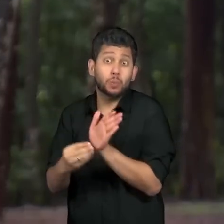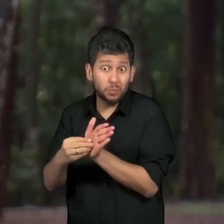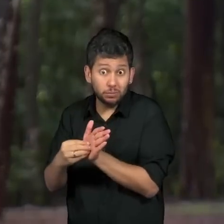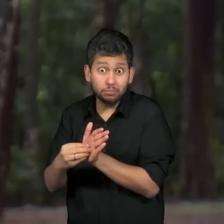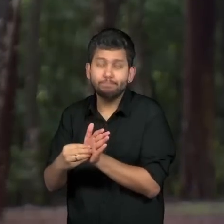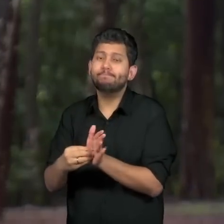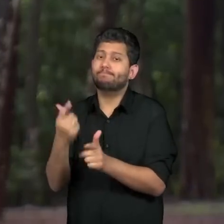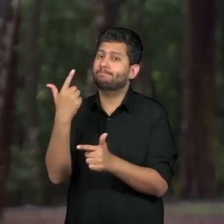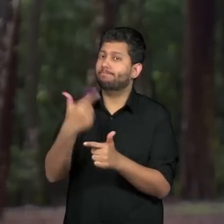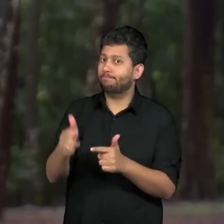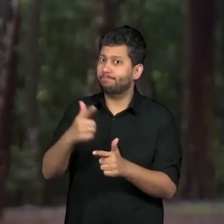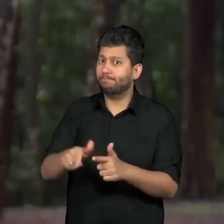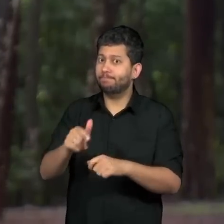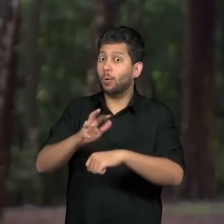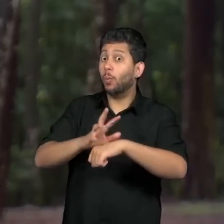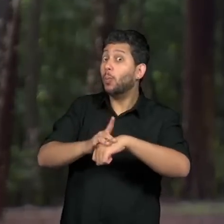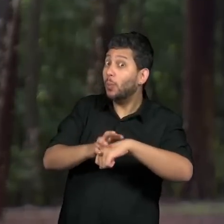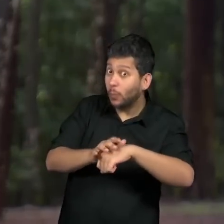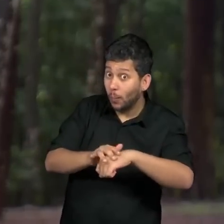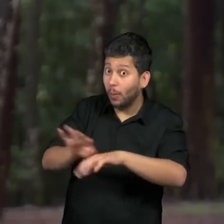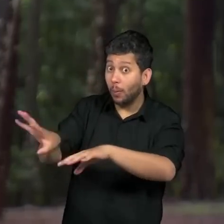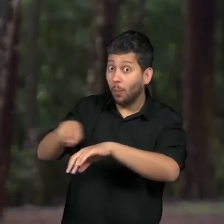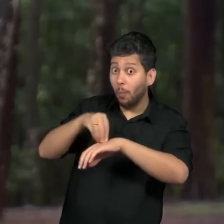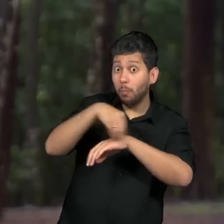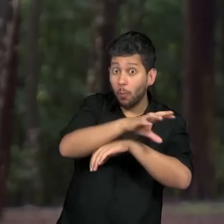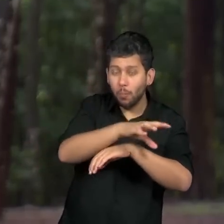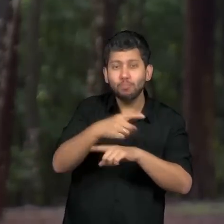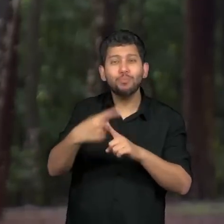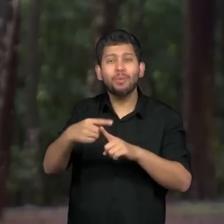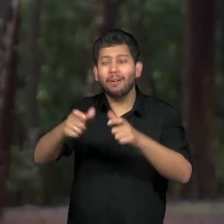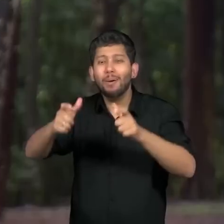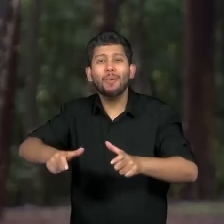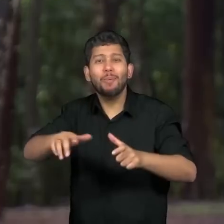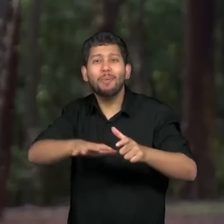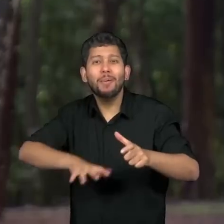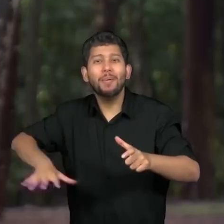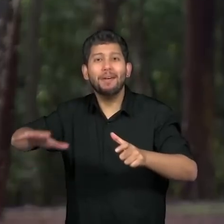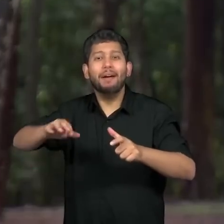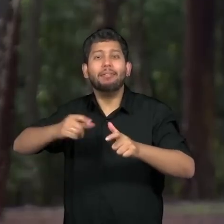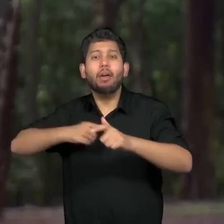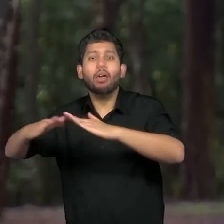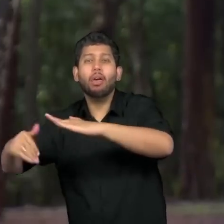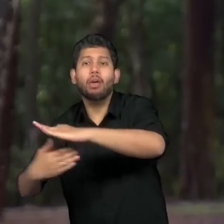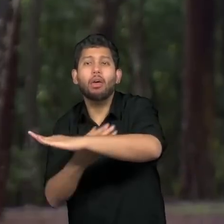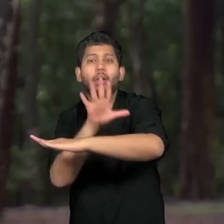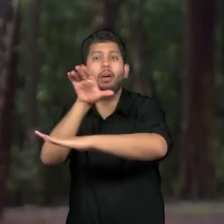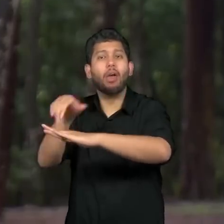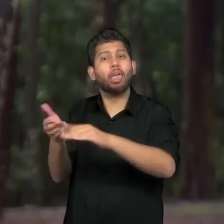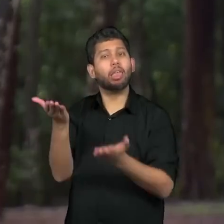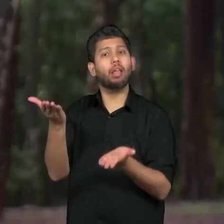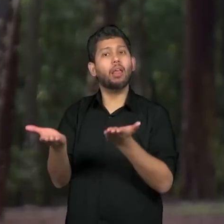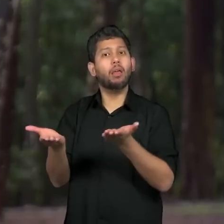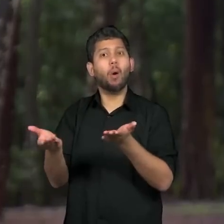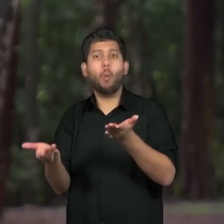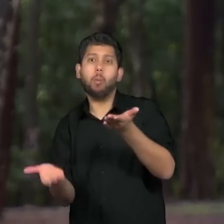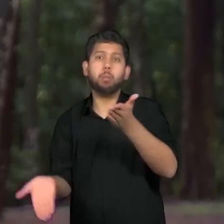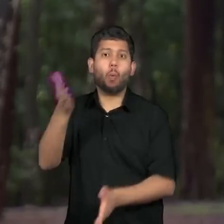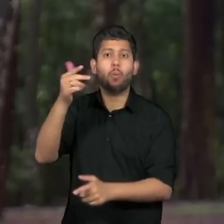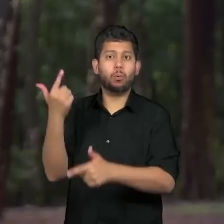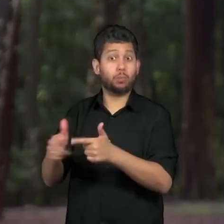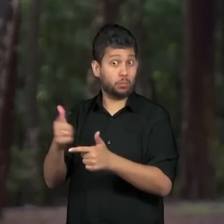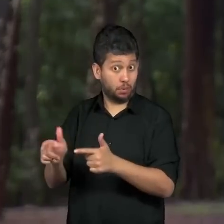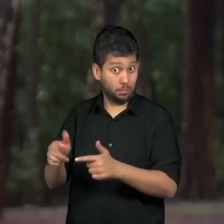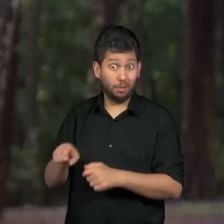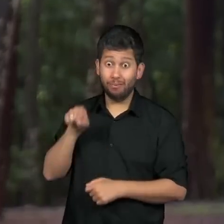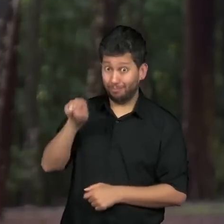afetam diretamente o equilíbrio dos ecossistemas e aumentam o risco da Amazônia se tornar um